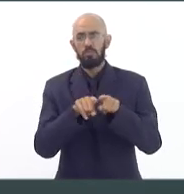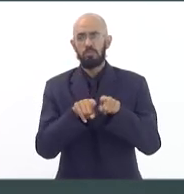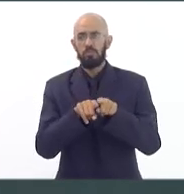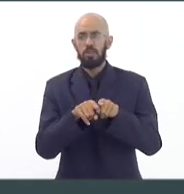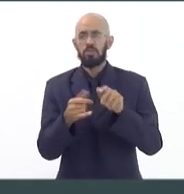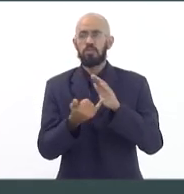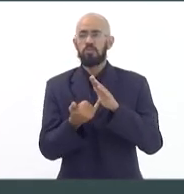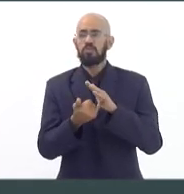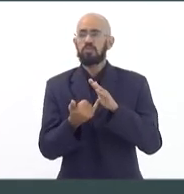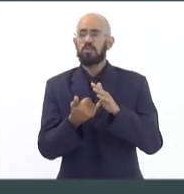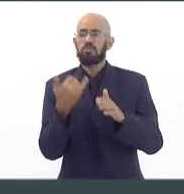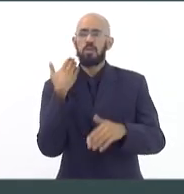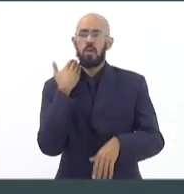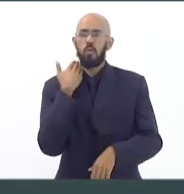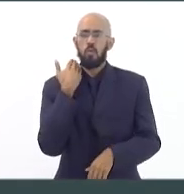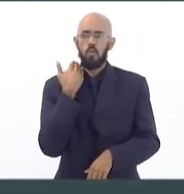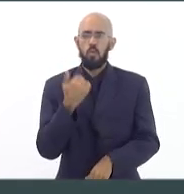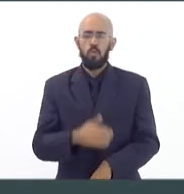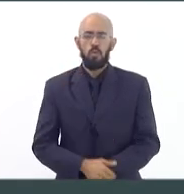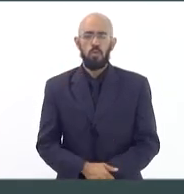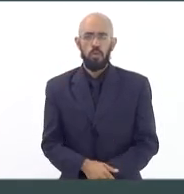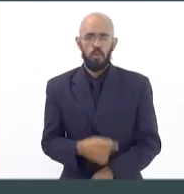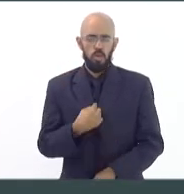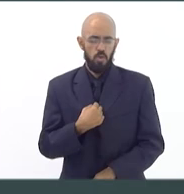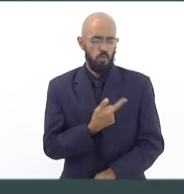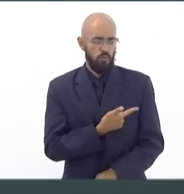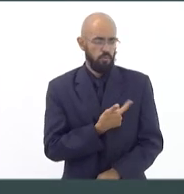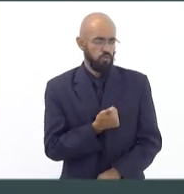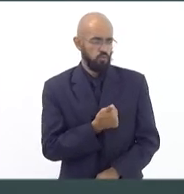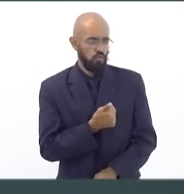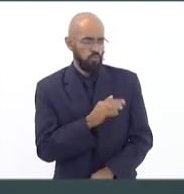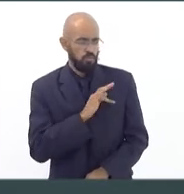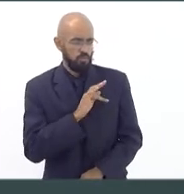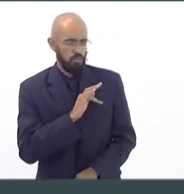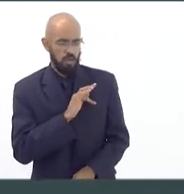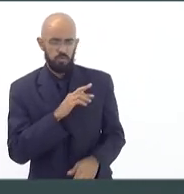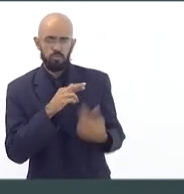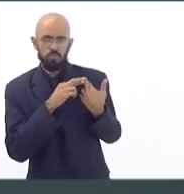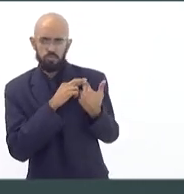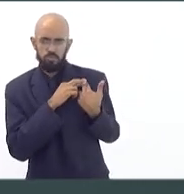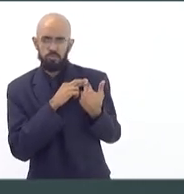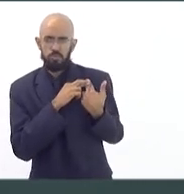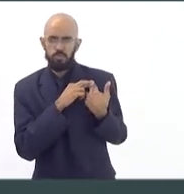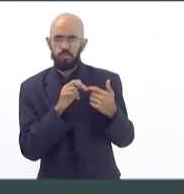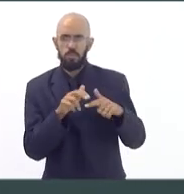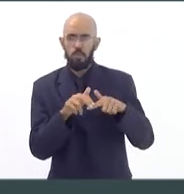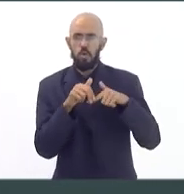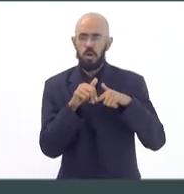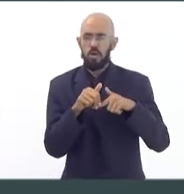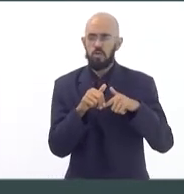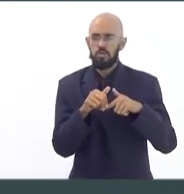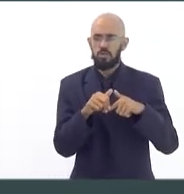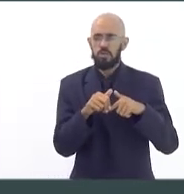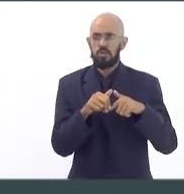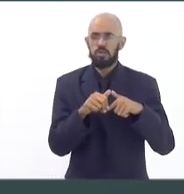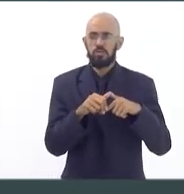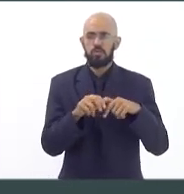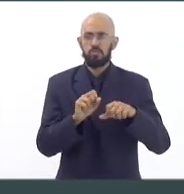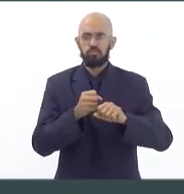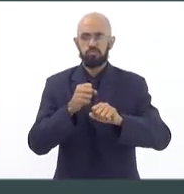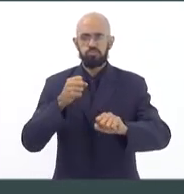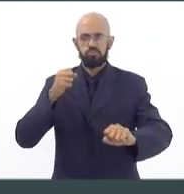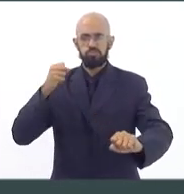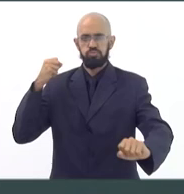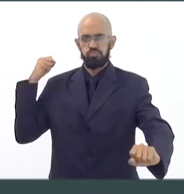e aí eu desligado e mais 21 policiais é diante da vasta extensão da malha Ferroviária